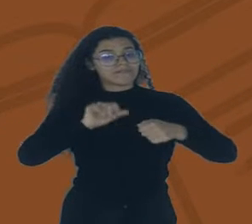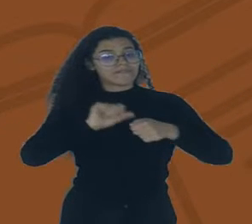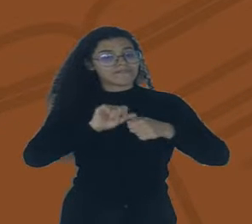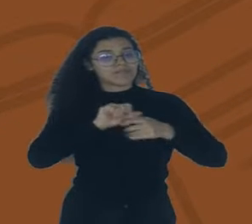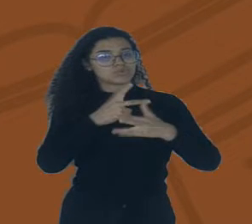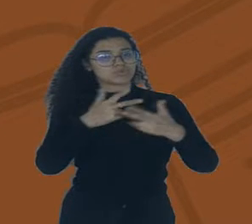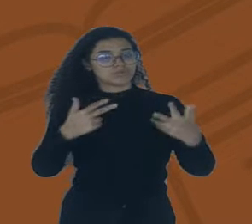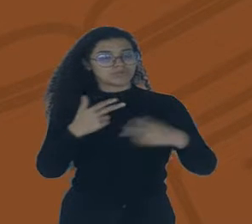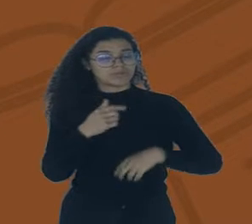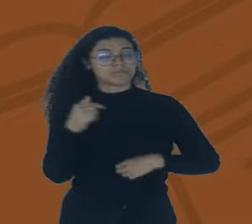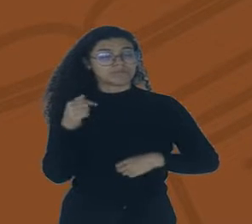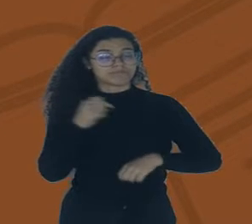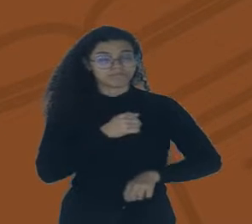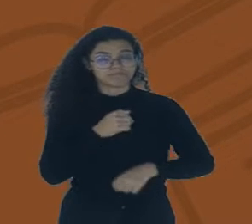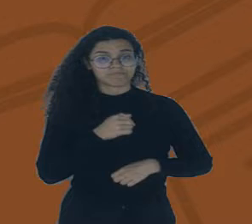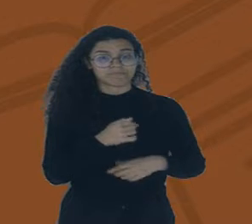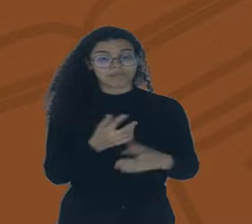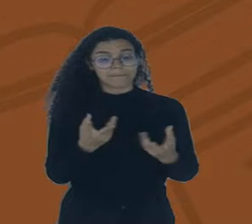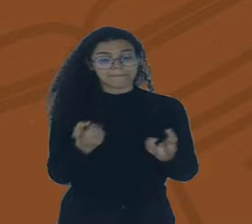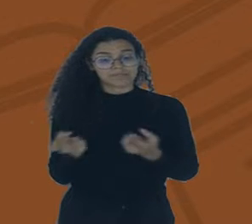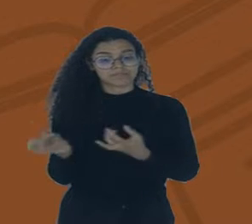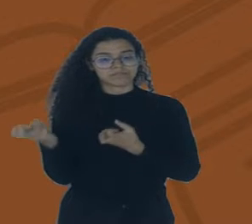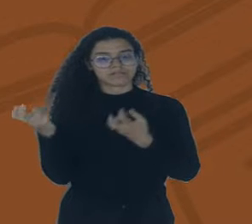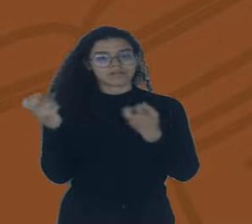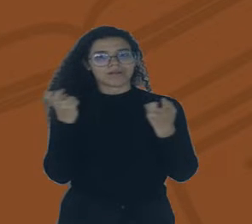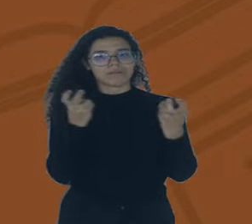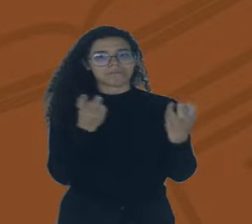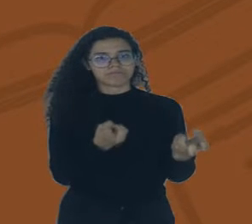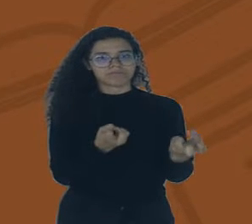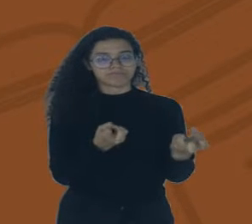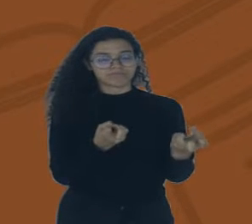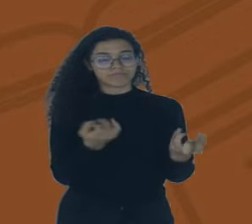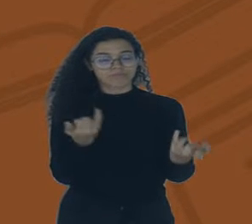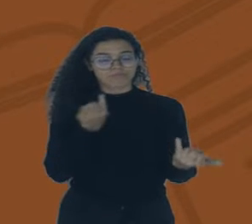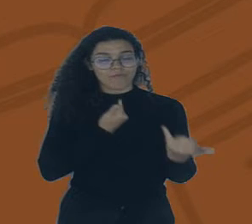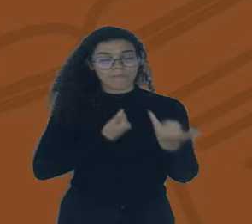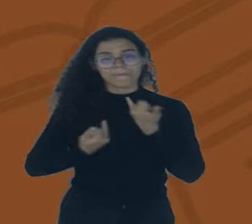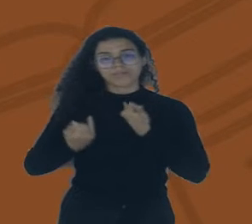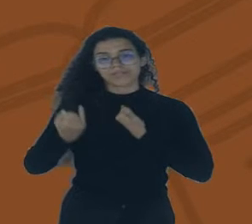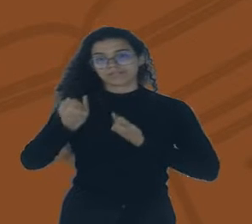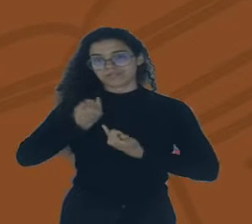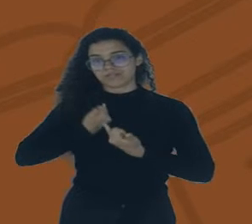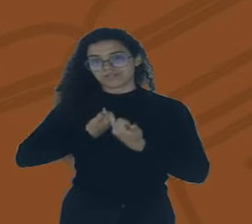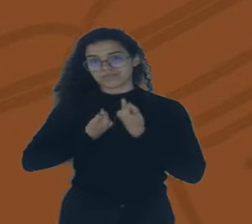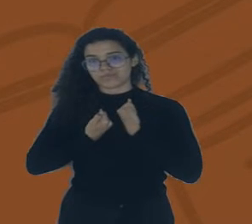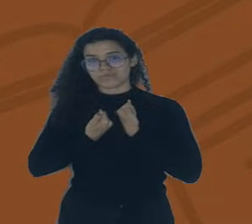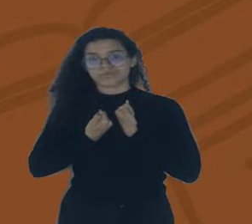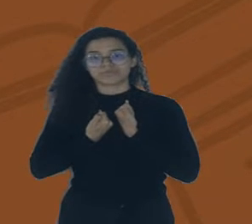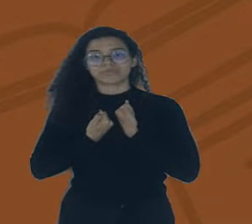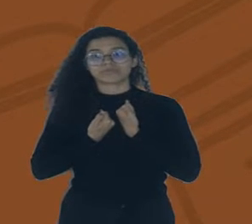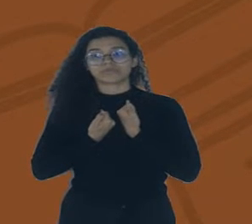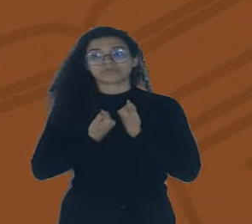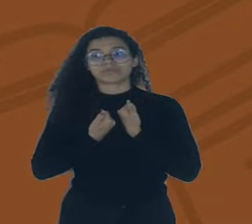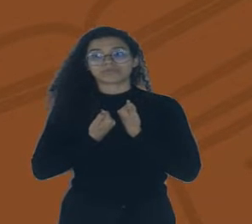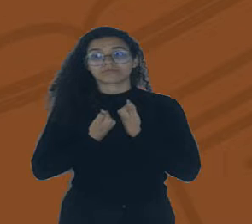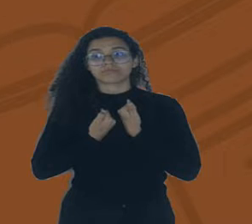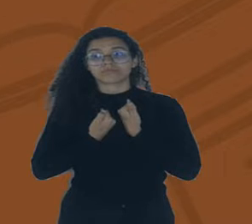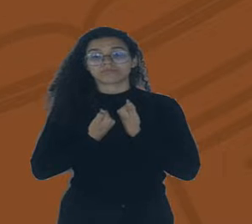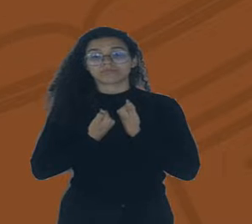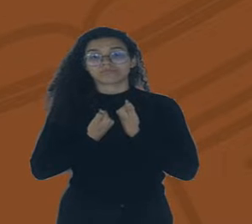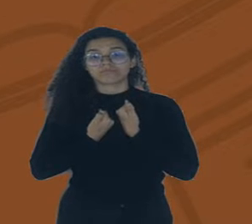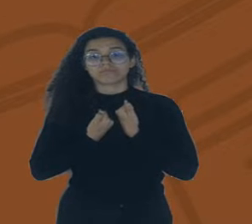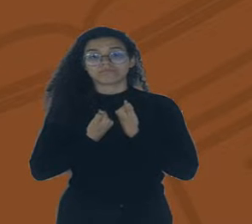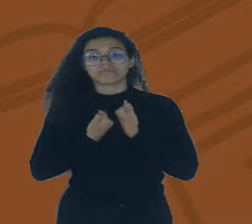eles captam, eles recebem essas informações do meio externo, esses estímulos do